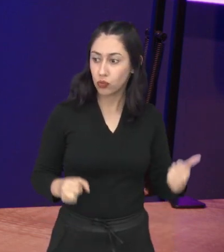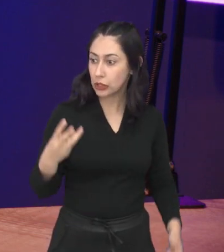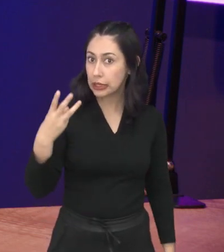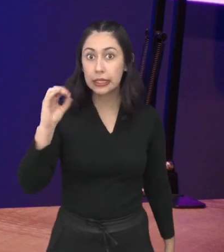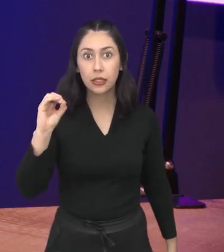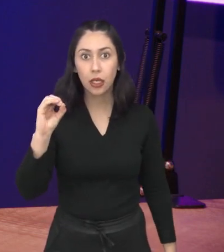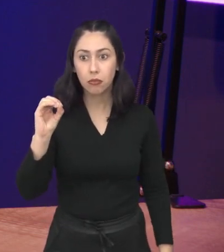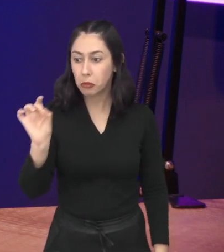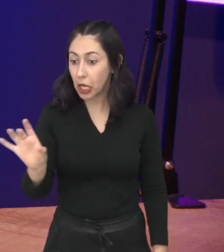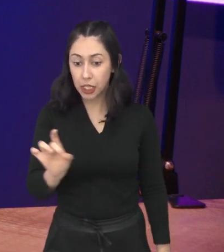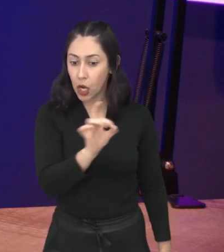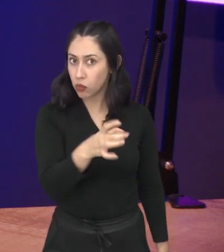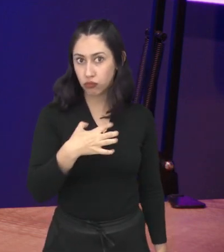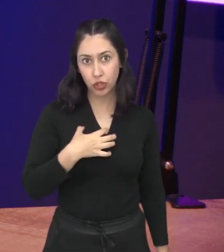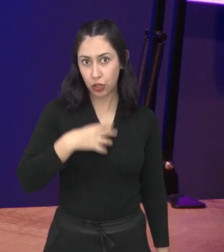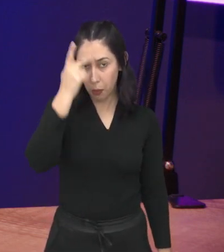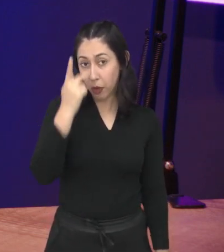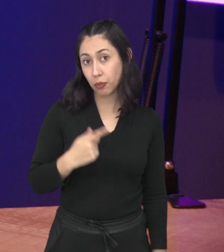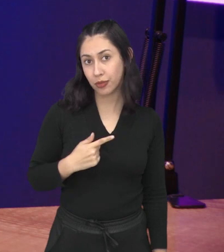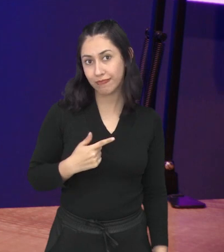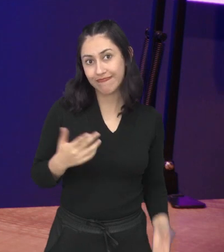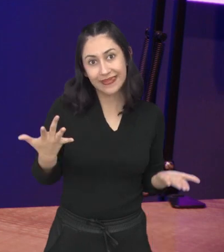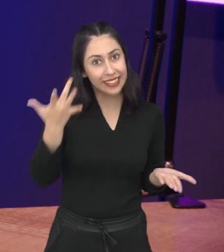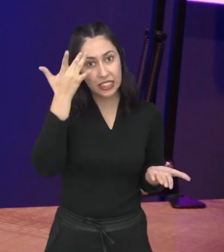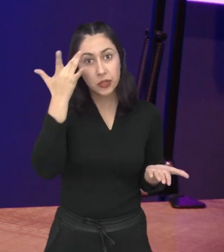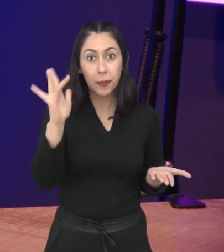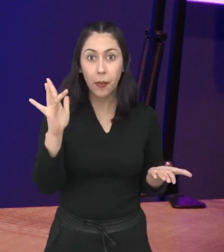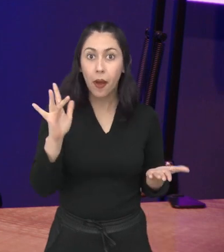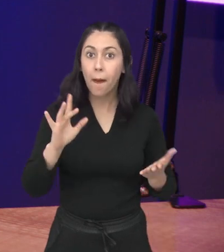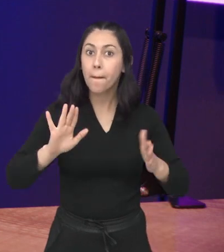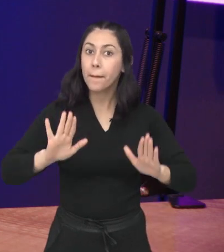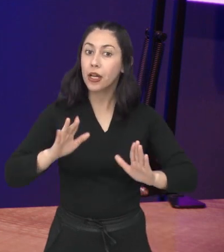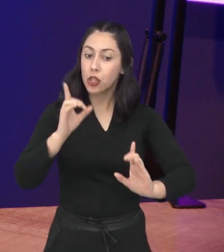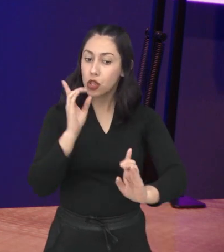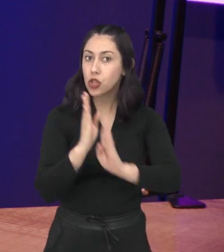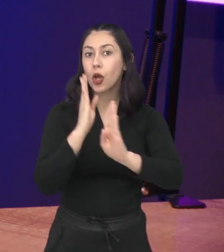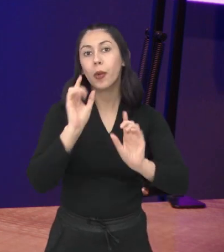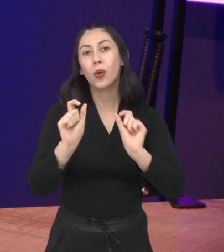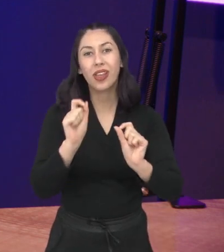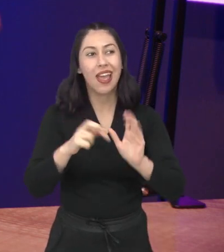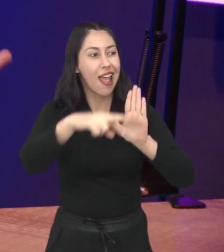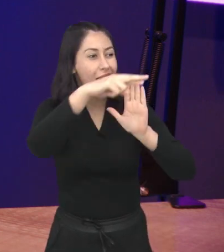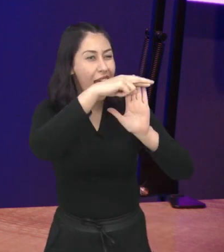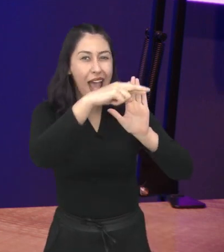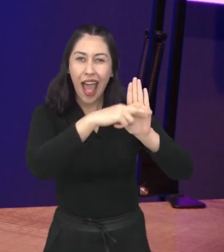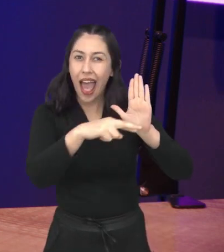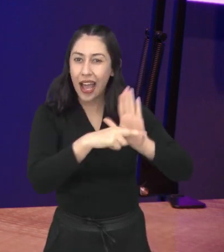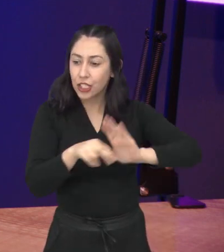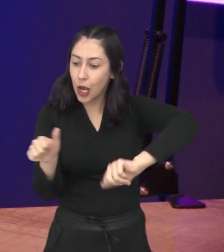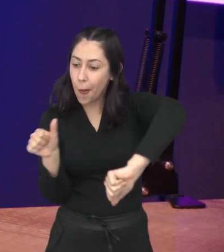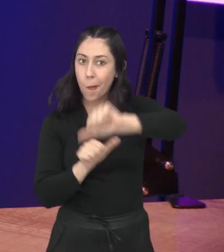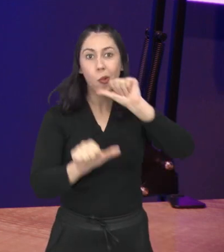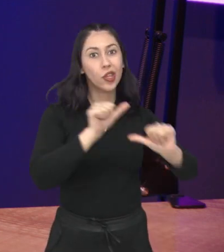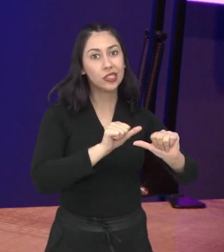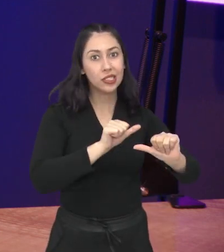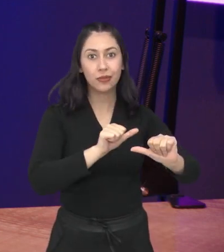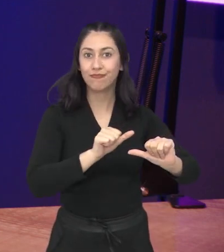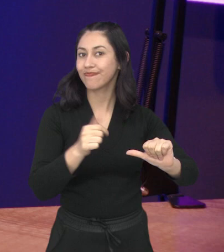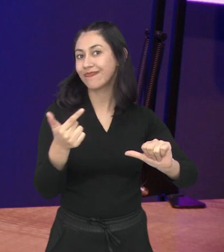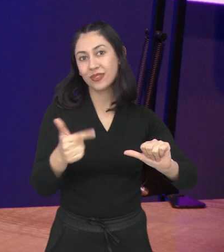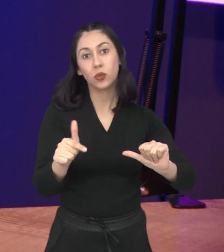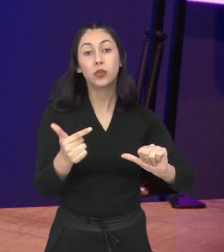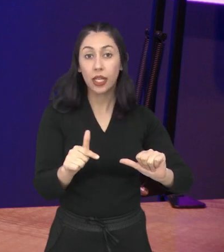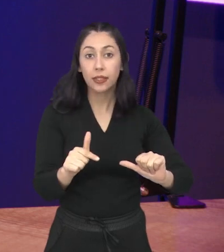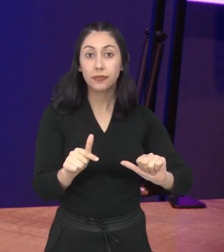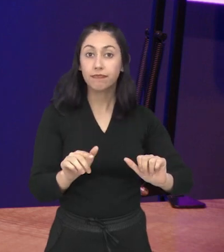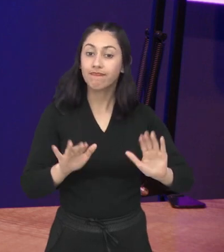para pessoa? Não sabemos. O que a gente descobre é que não existe um ritual universal de passagem da adolescência para a vida